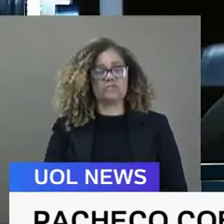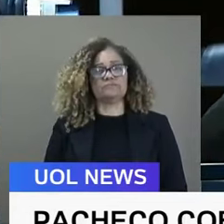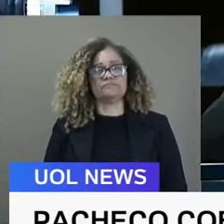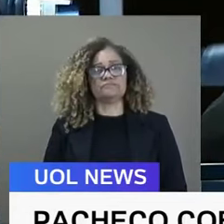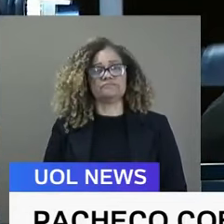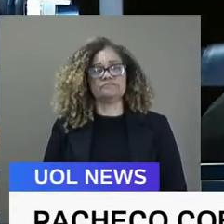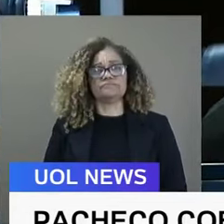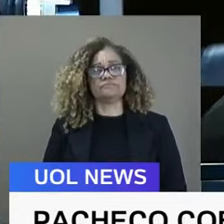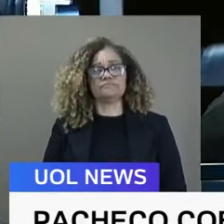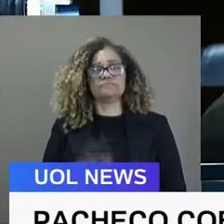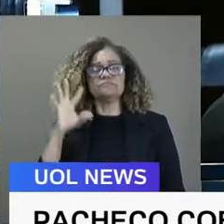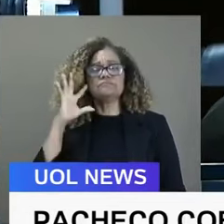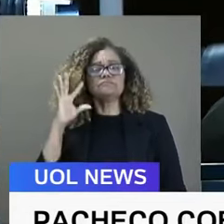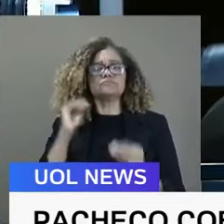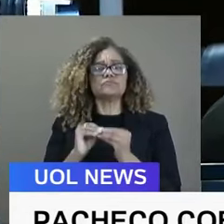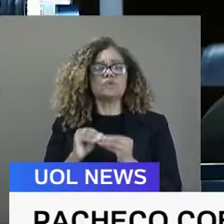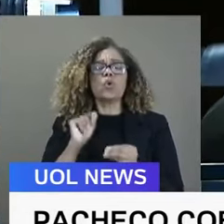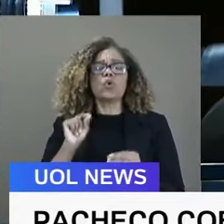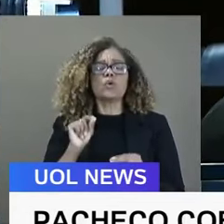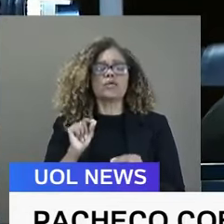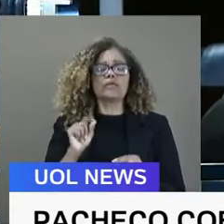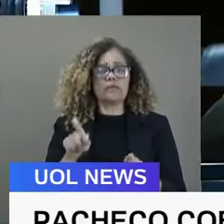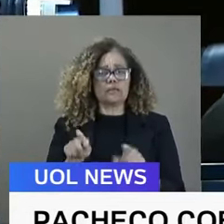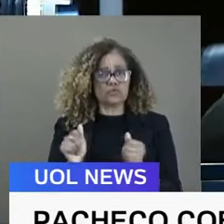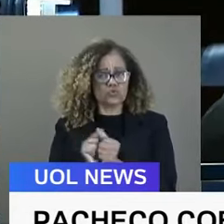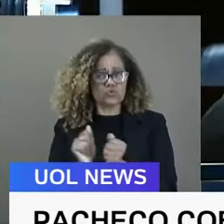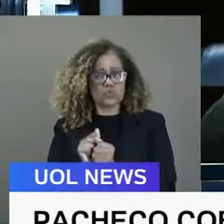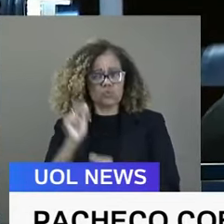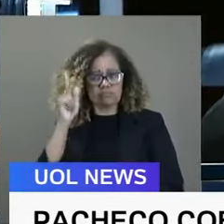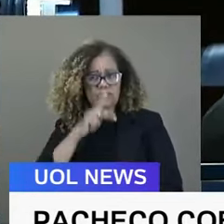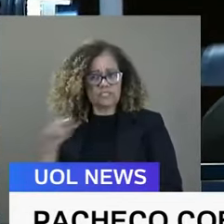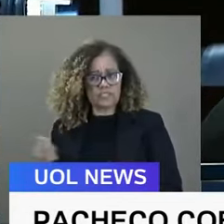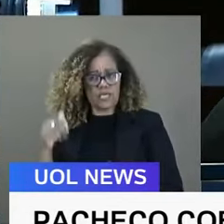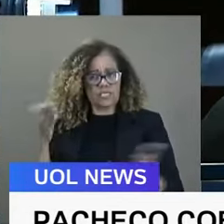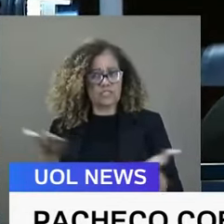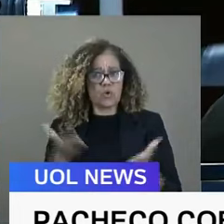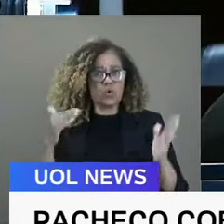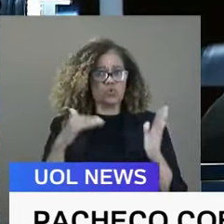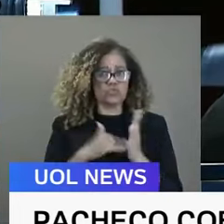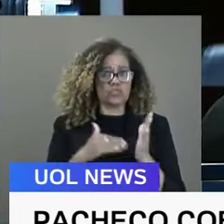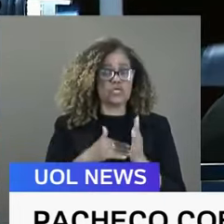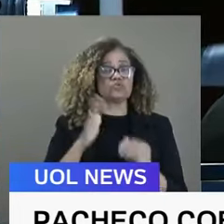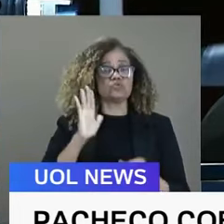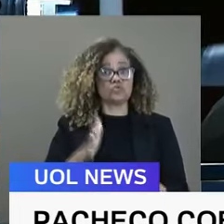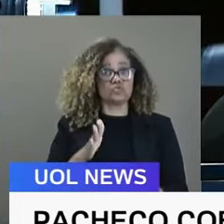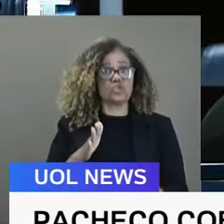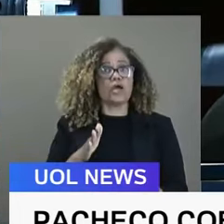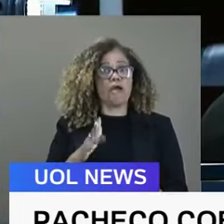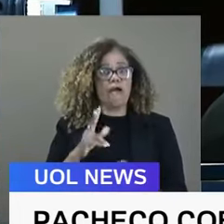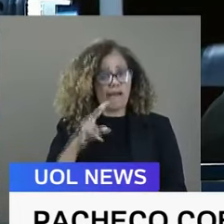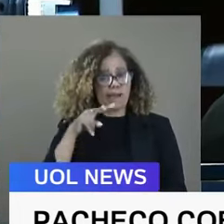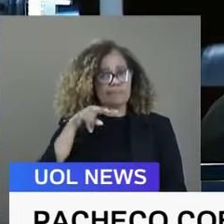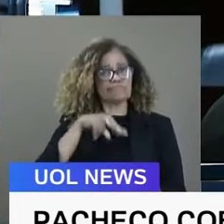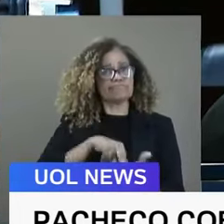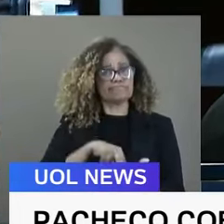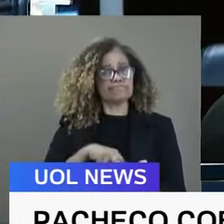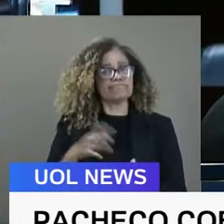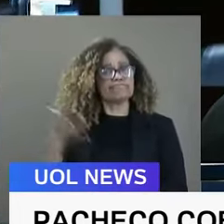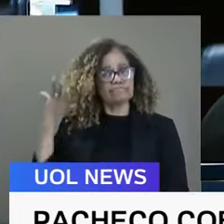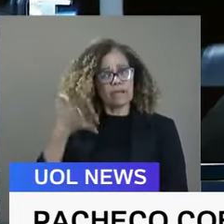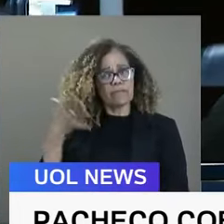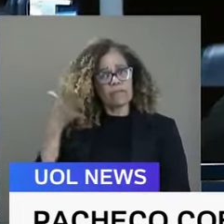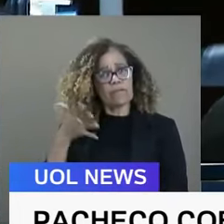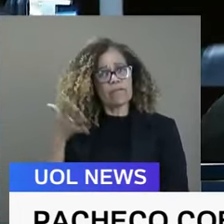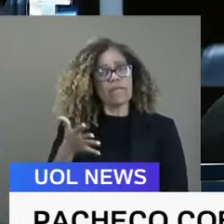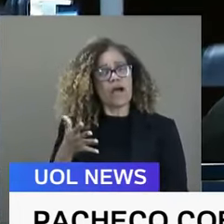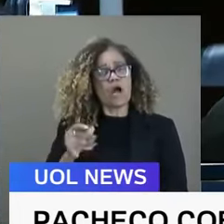o que este Senado Federal, através de sua presidência, já se manifestou de maneira veemente,